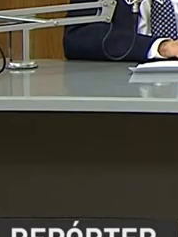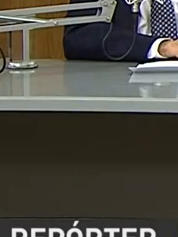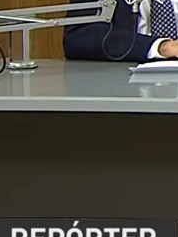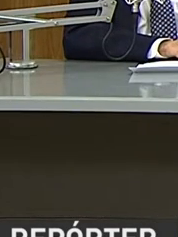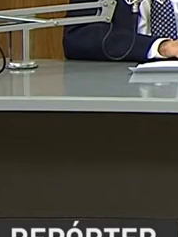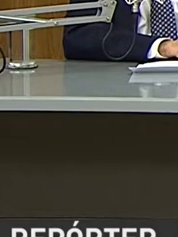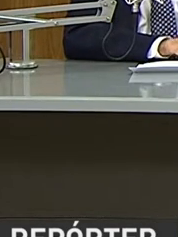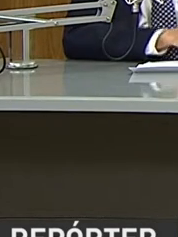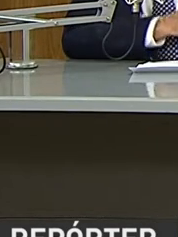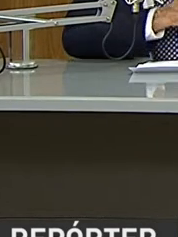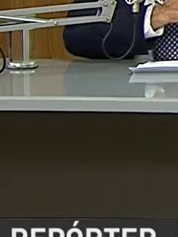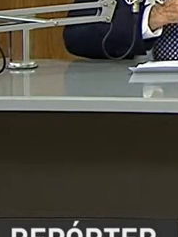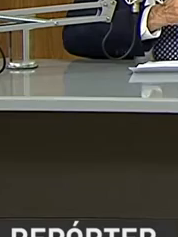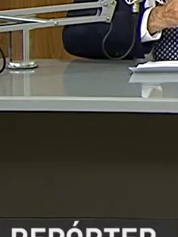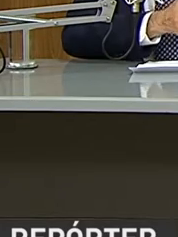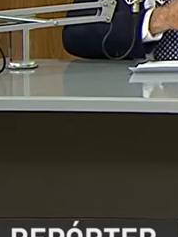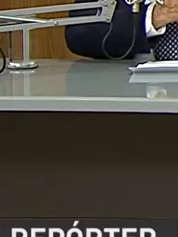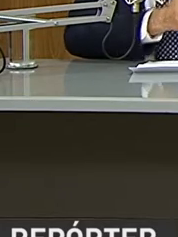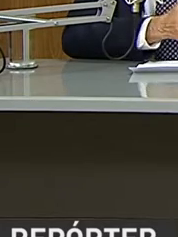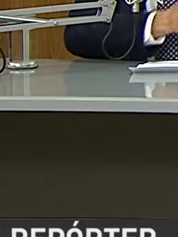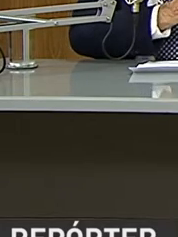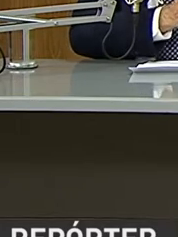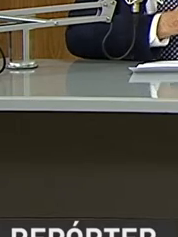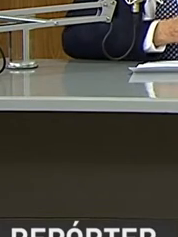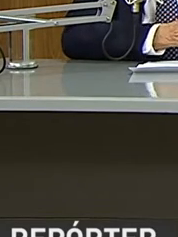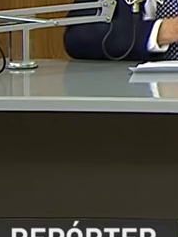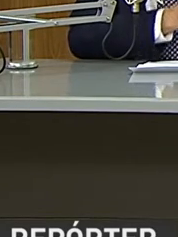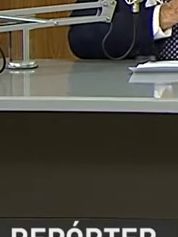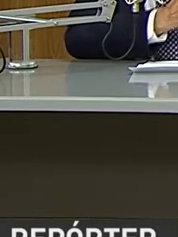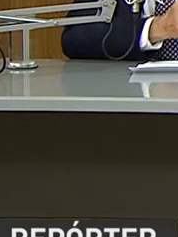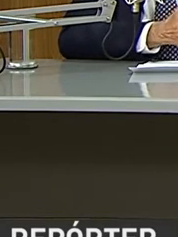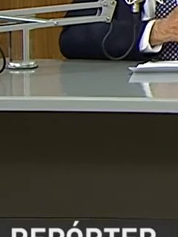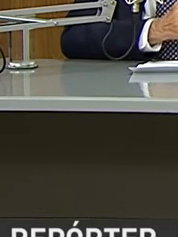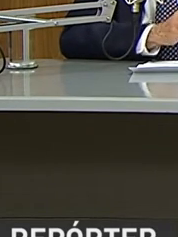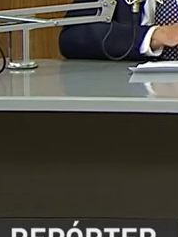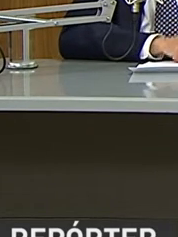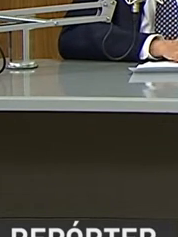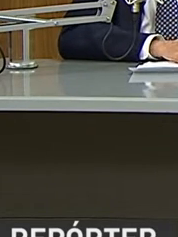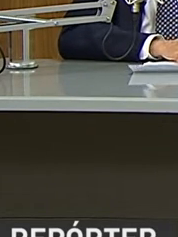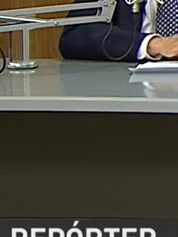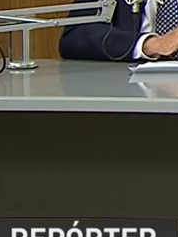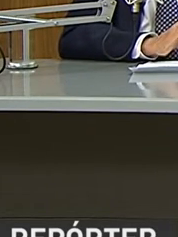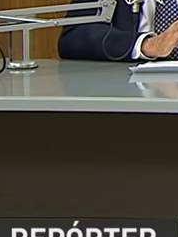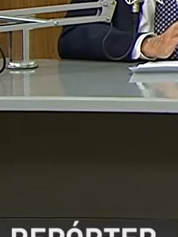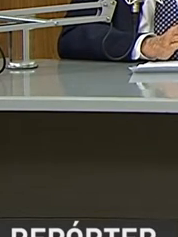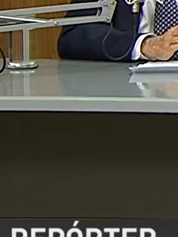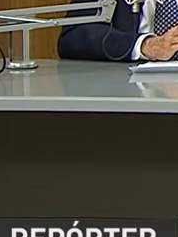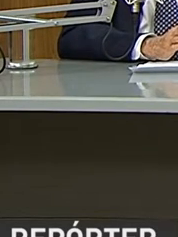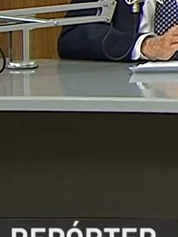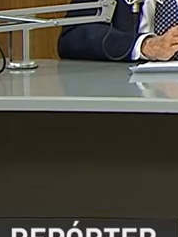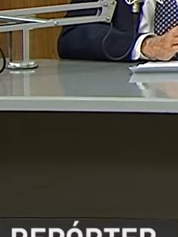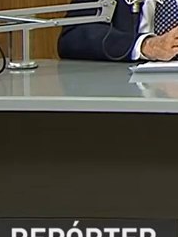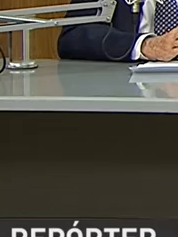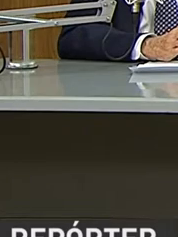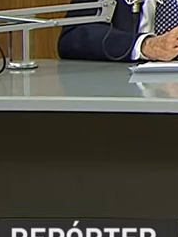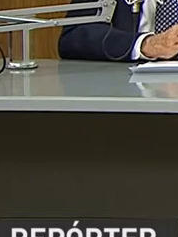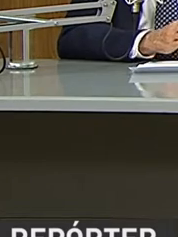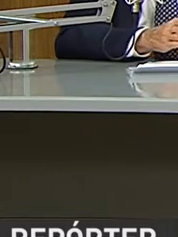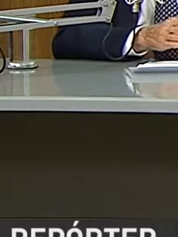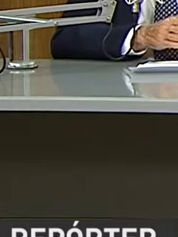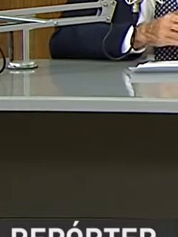pra todos possam usar no seu consumo os investimentos entra e em segundo lugar